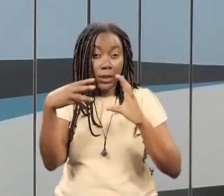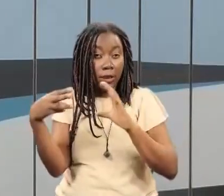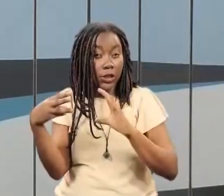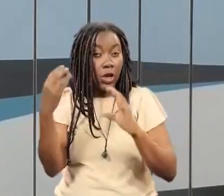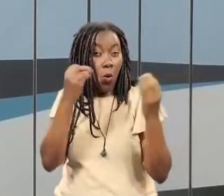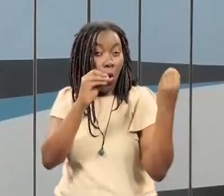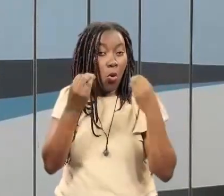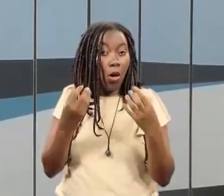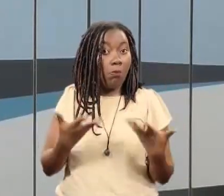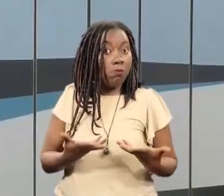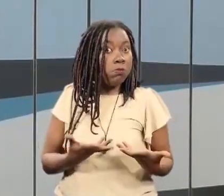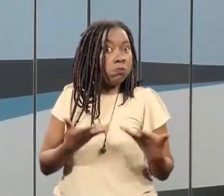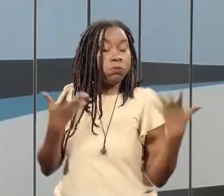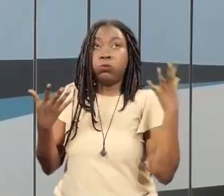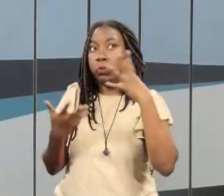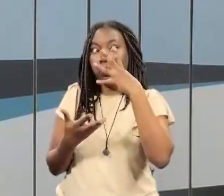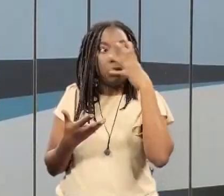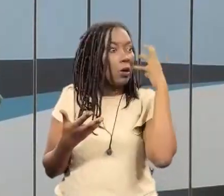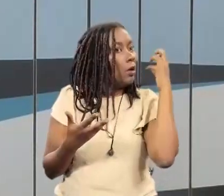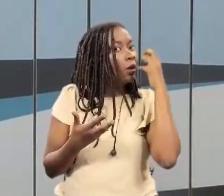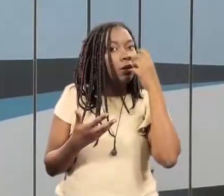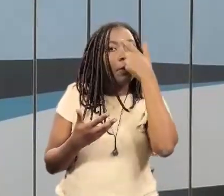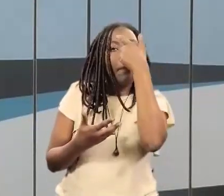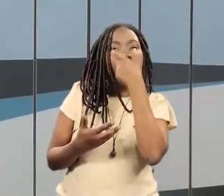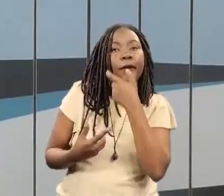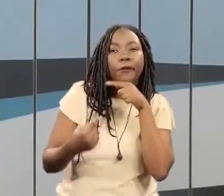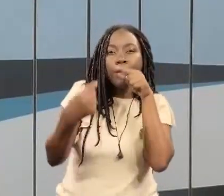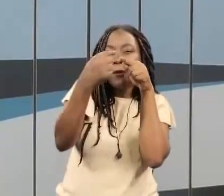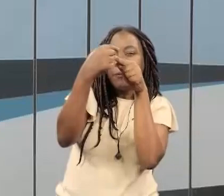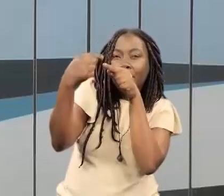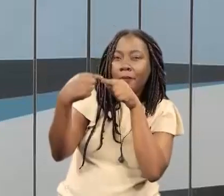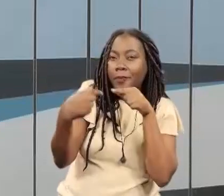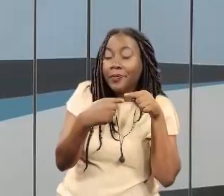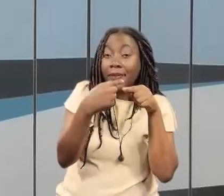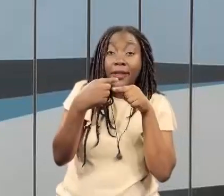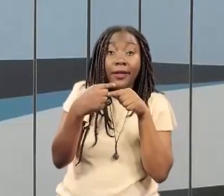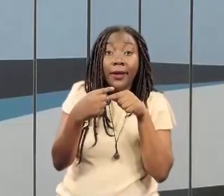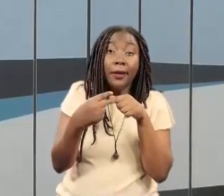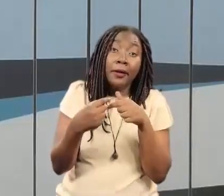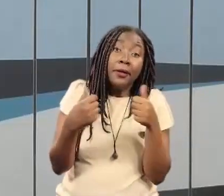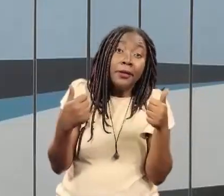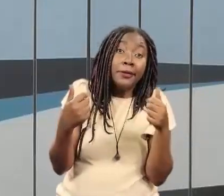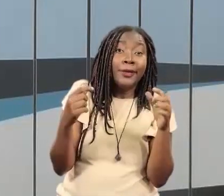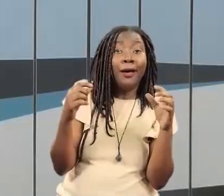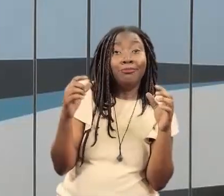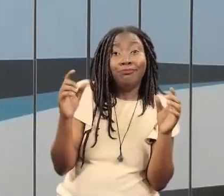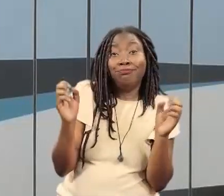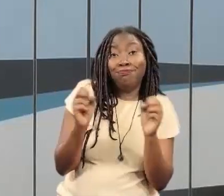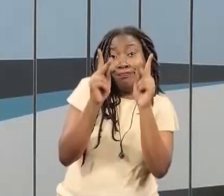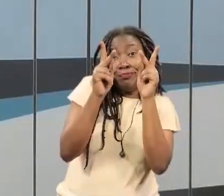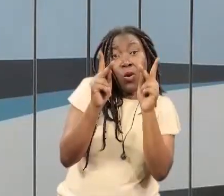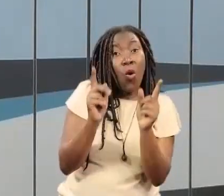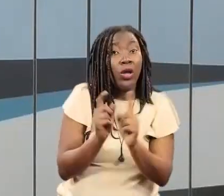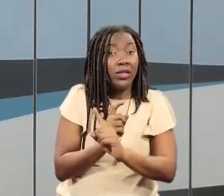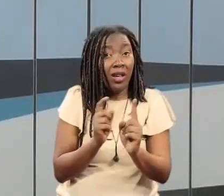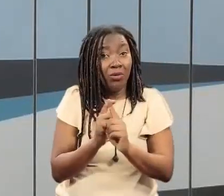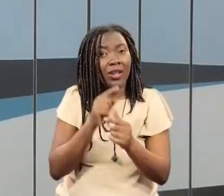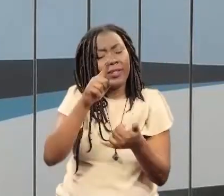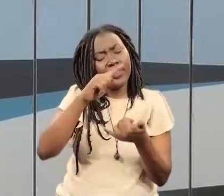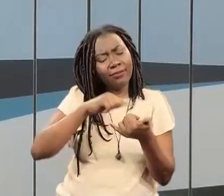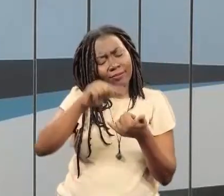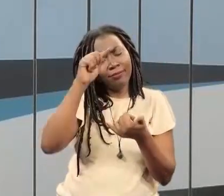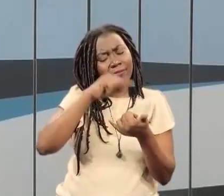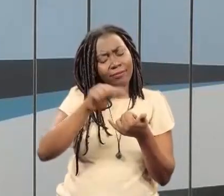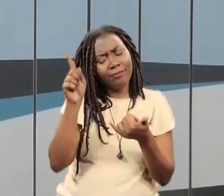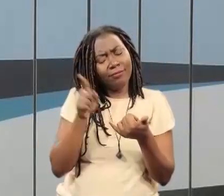para chamar a atenção do outro, de acordo com o perfil que te interessa, e dá match ou não. E você arrasta para o lado, arrasta para o